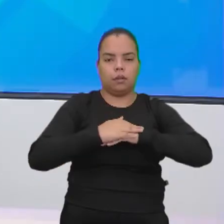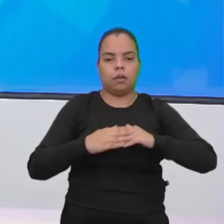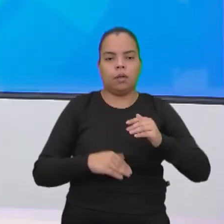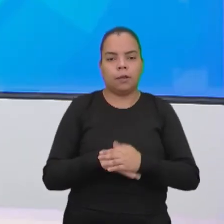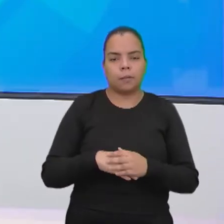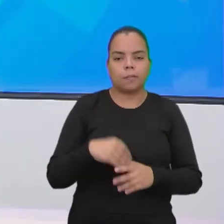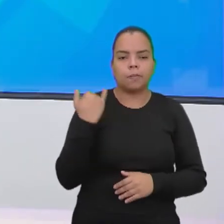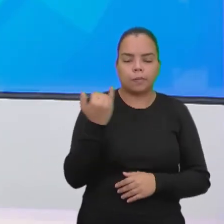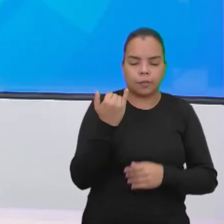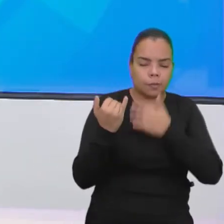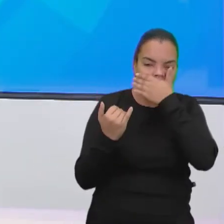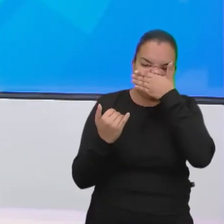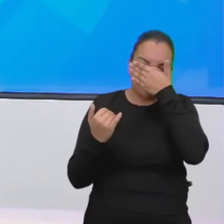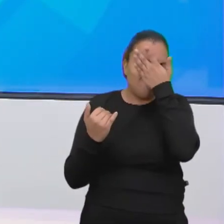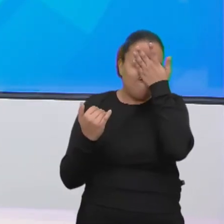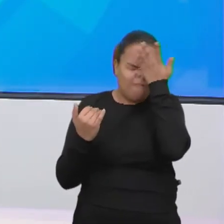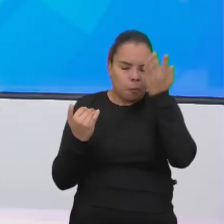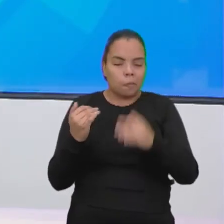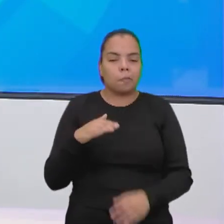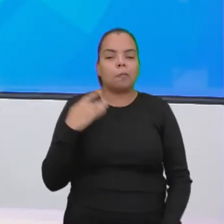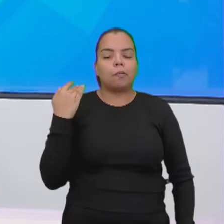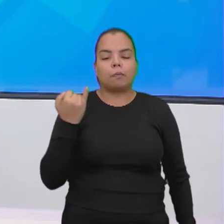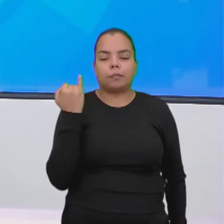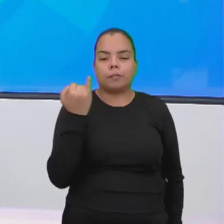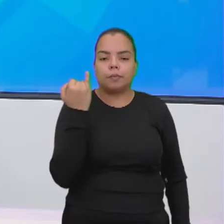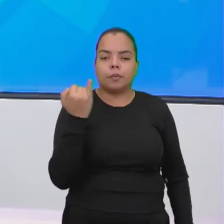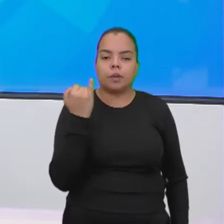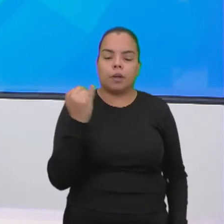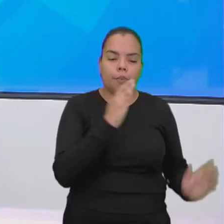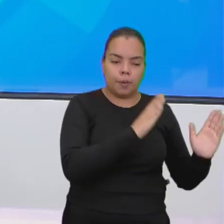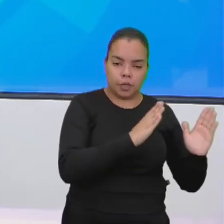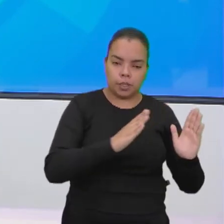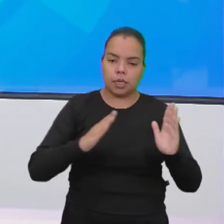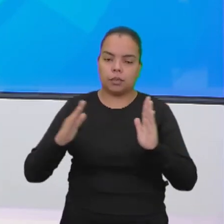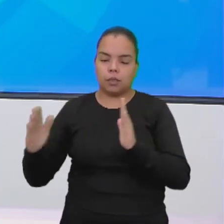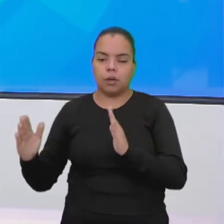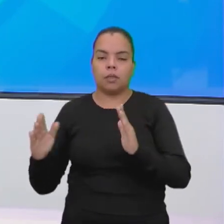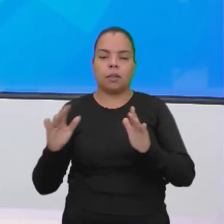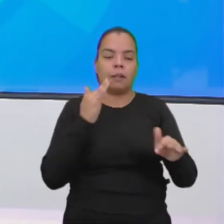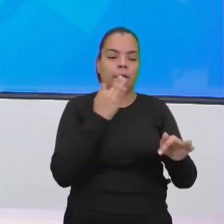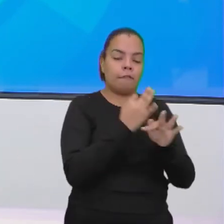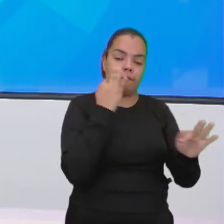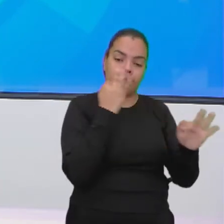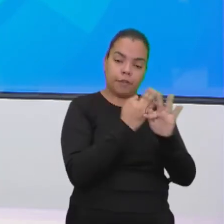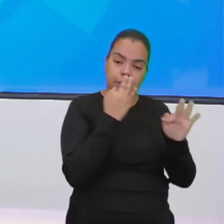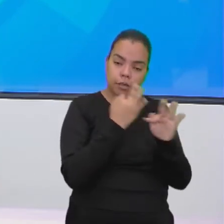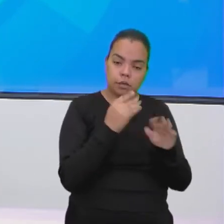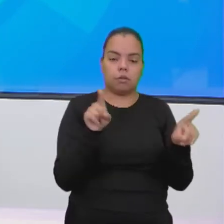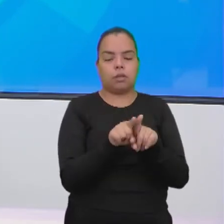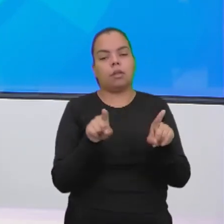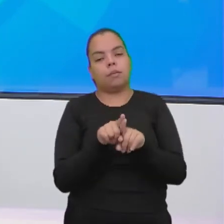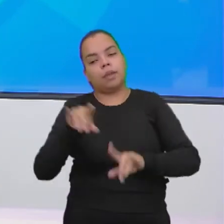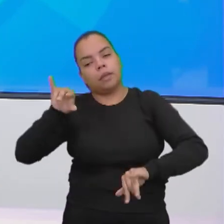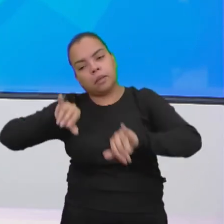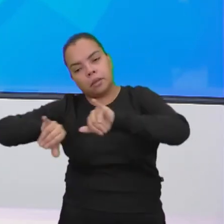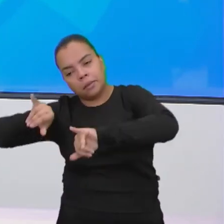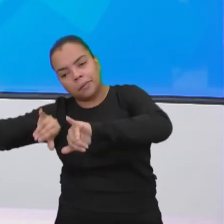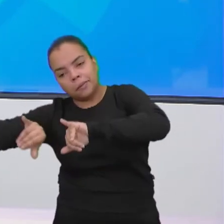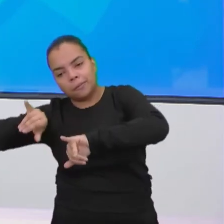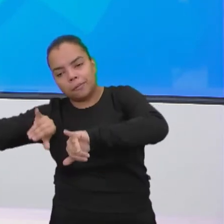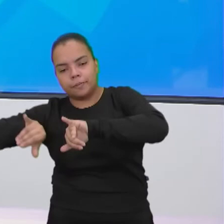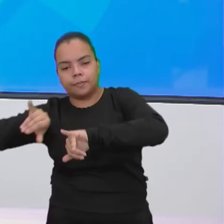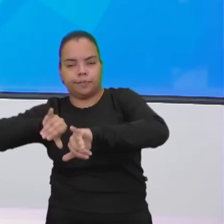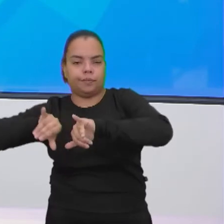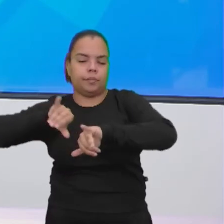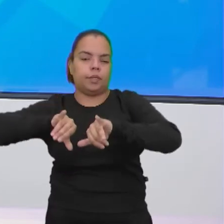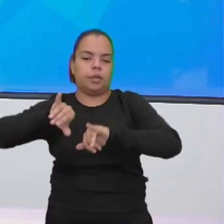Então, nós temos o processo químico da diágenes e nós temos aí o processo físico. E aí, logicamente, dependendo